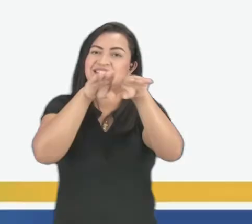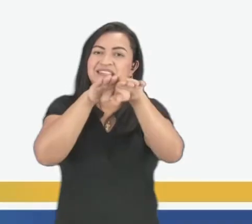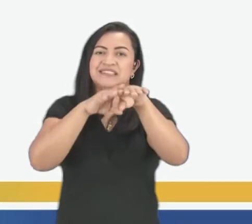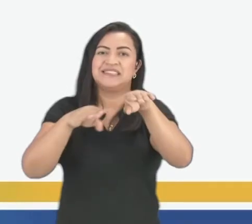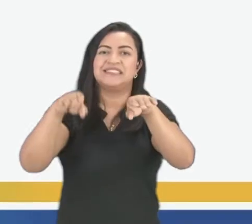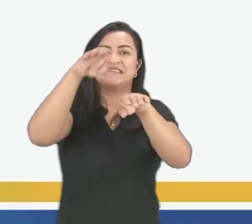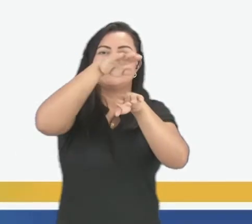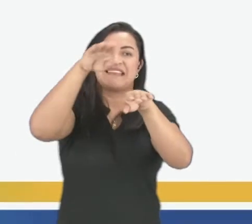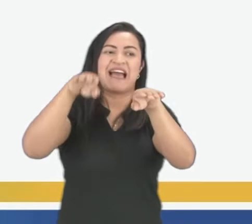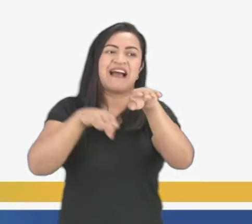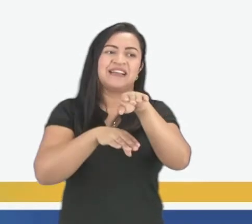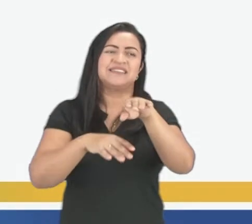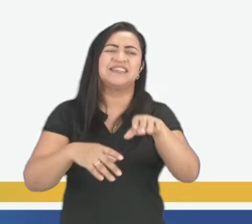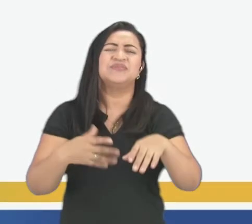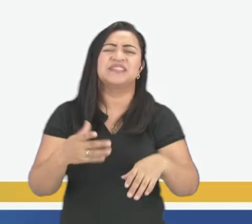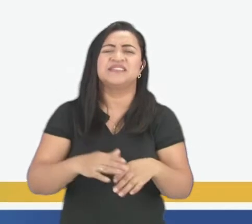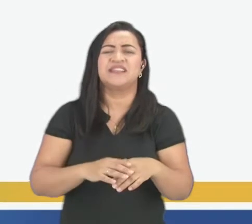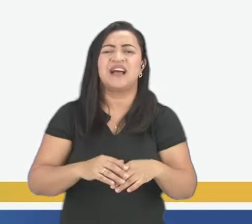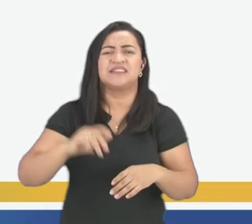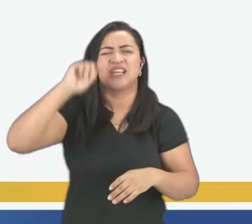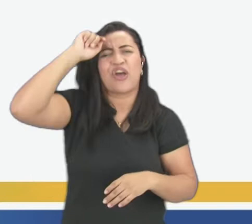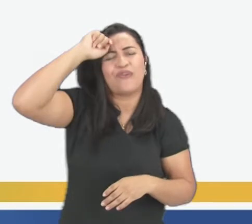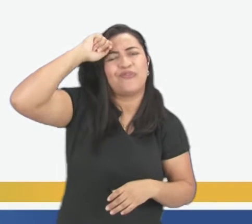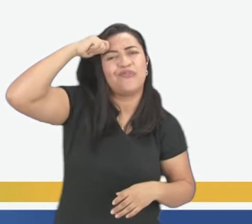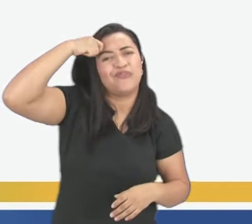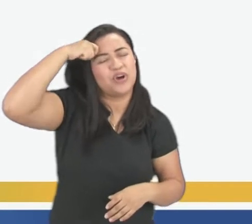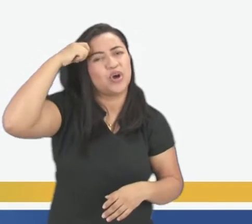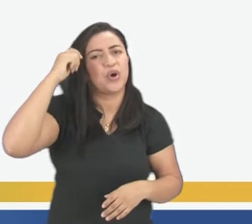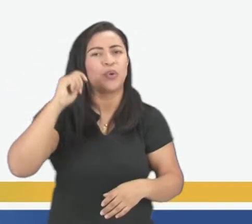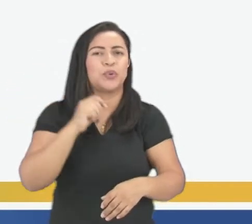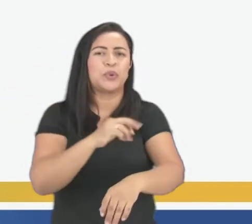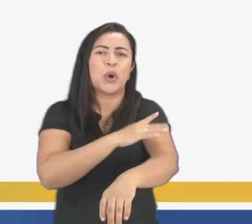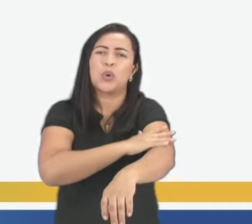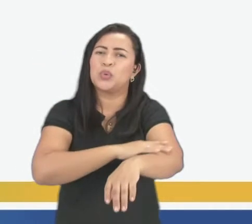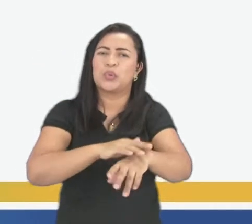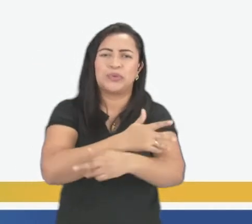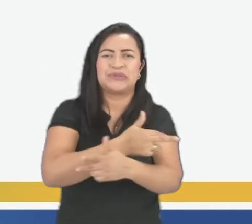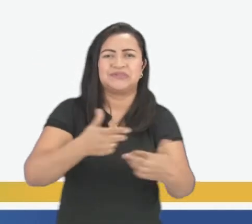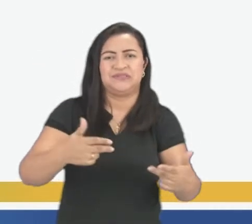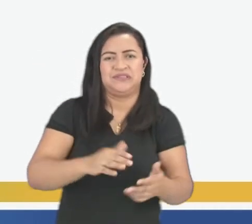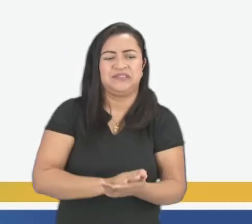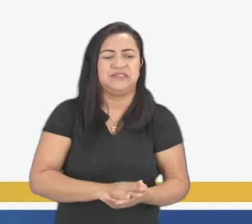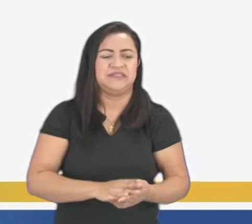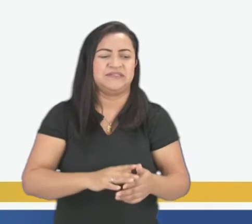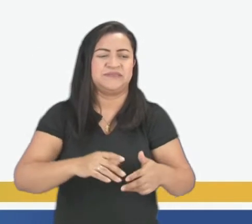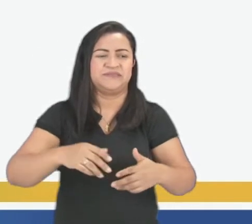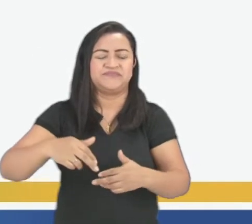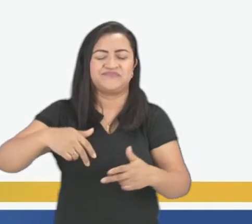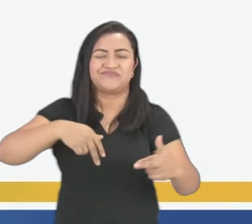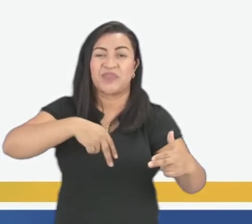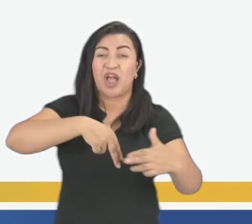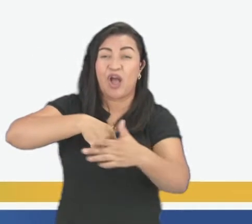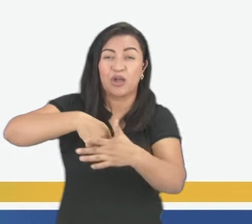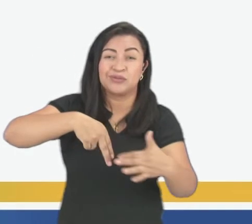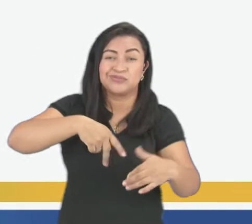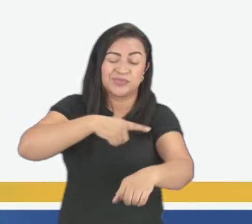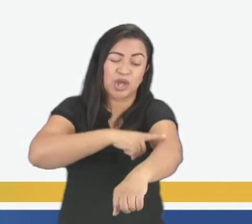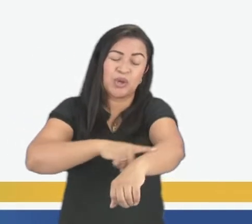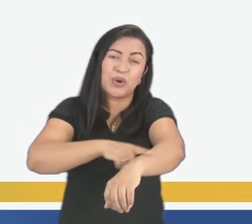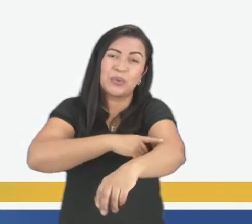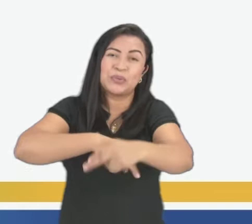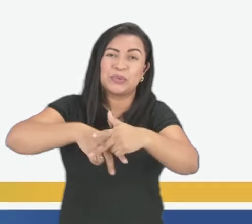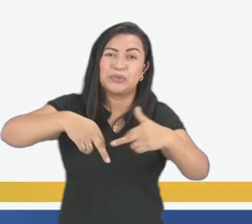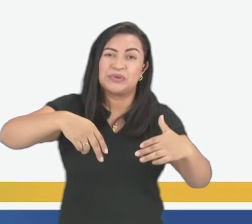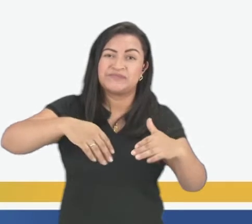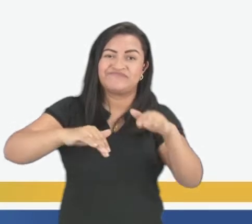raças, etnias, doutrina ou sistemas políticos fundados sobre os direitos de uma raça considerada pura, superior e